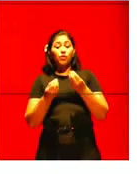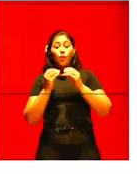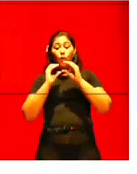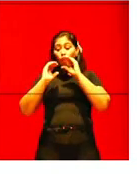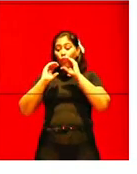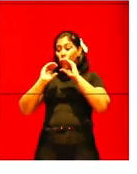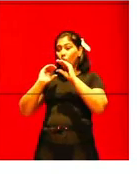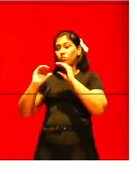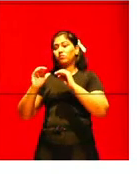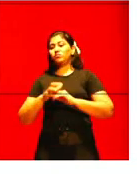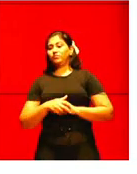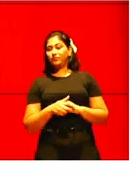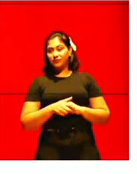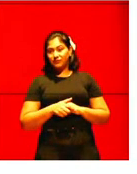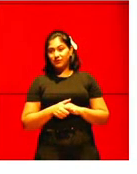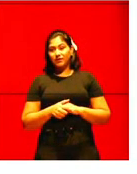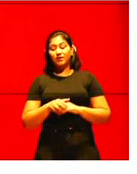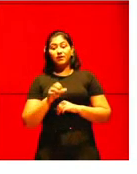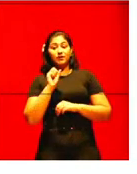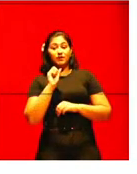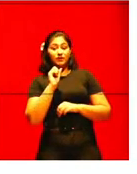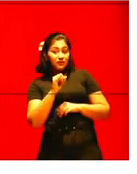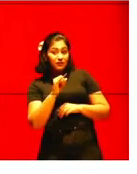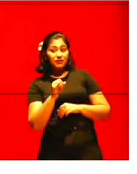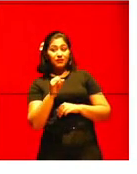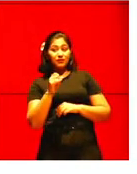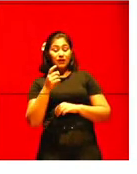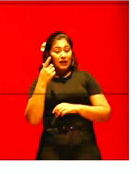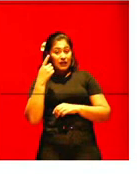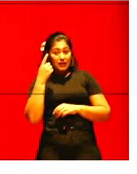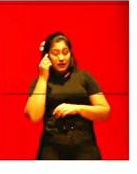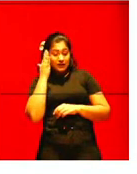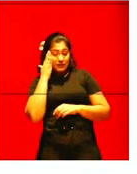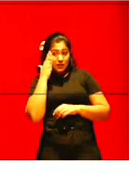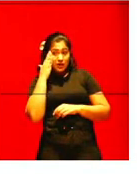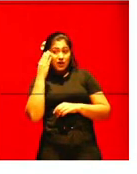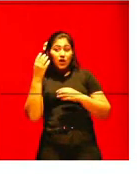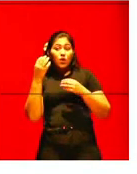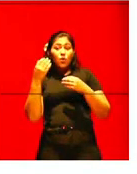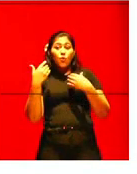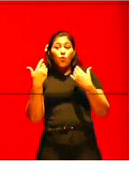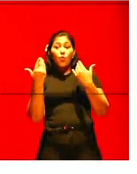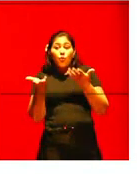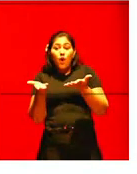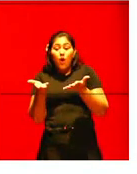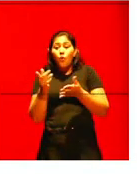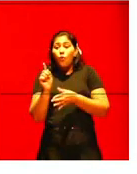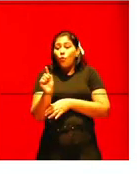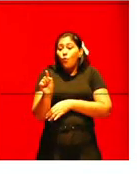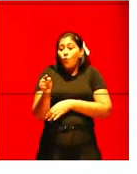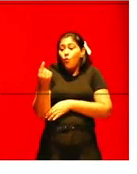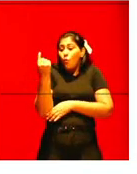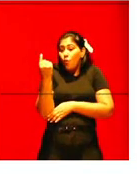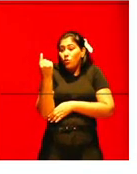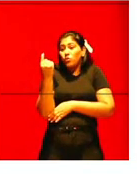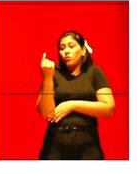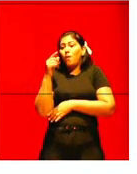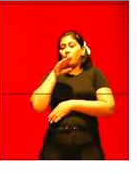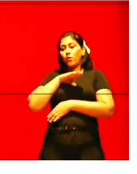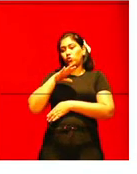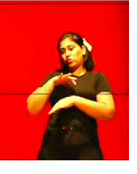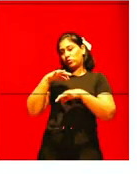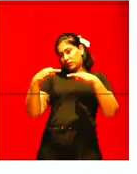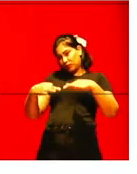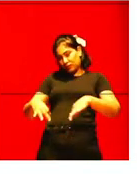Círio Possente. Círio Possente defende a tese de que não existe um único português correto.